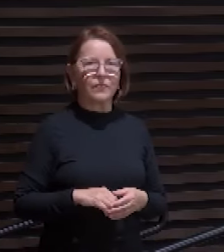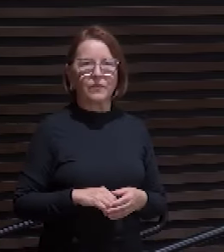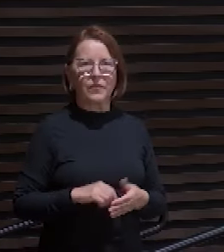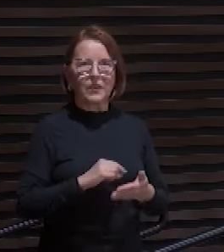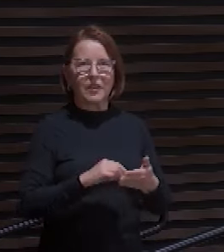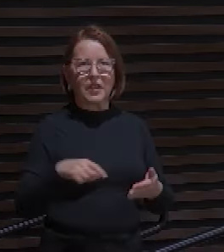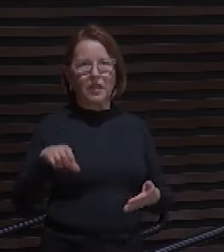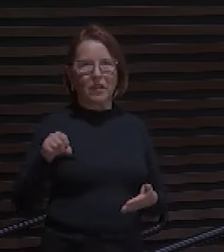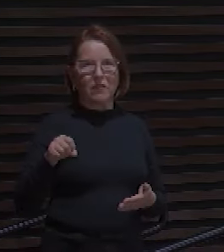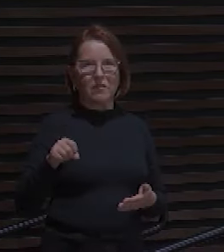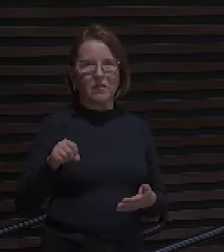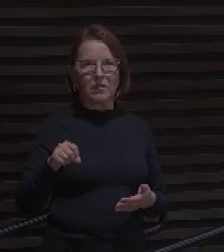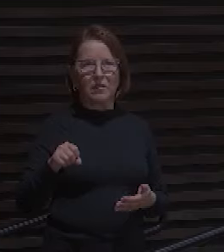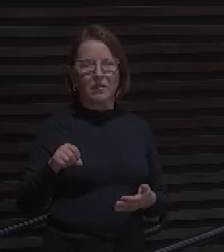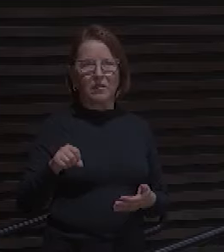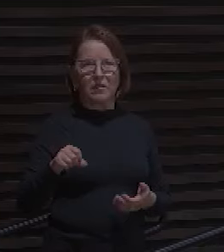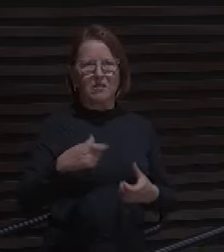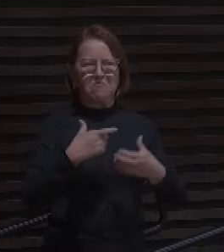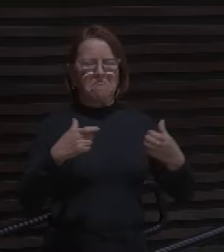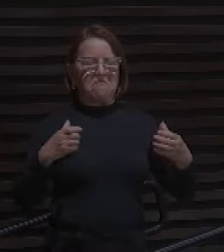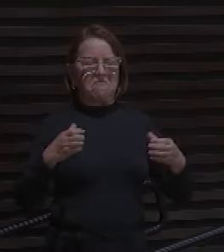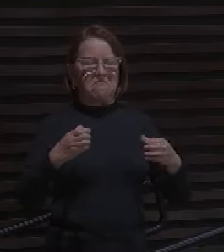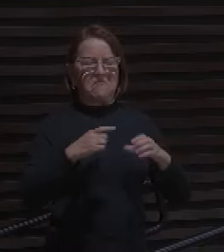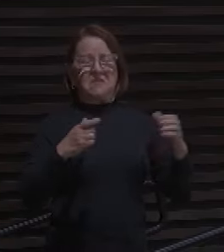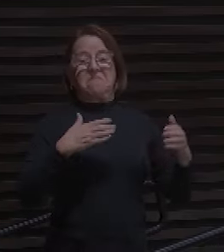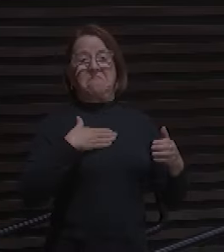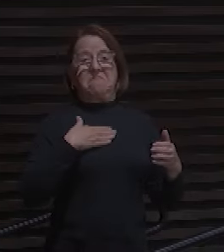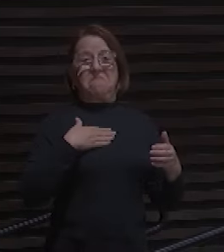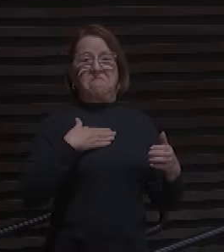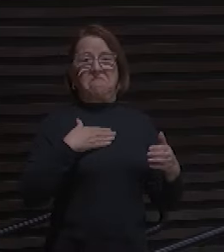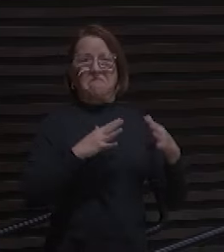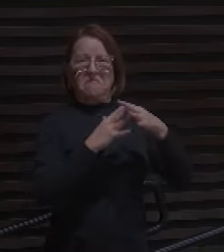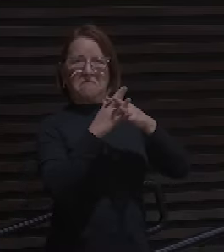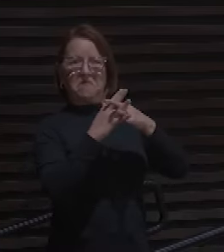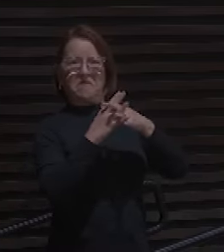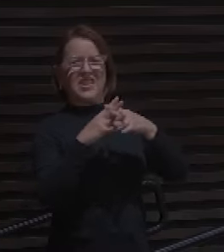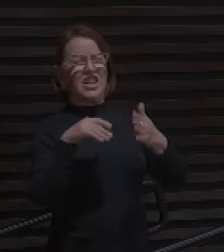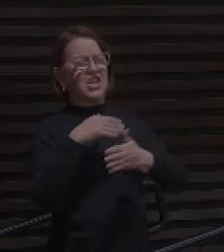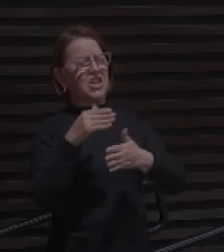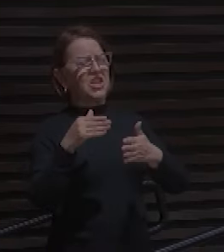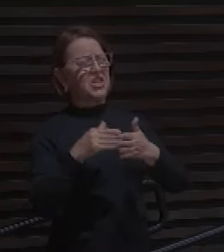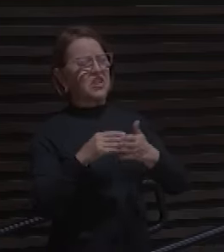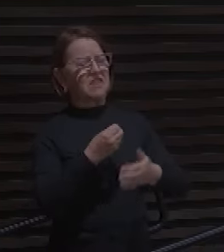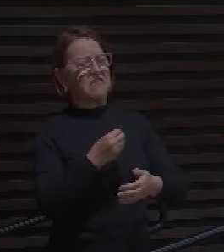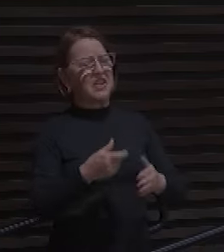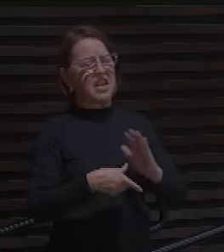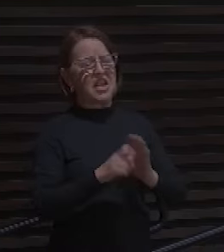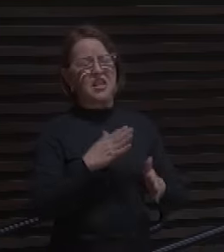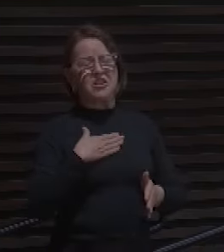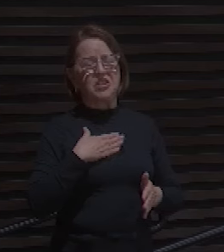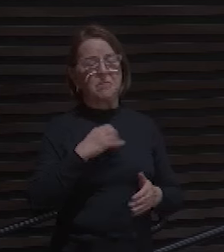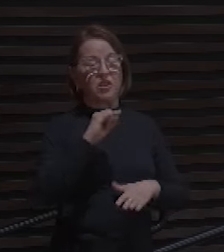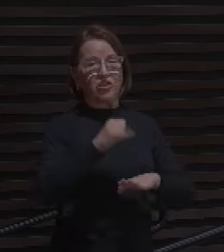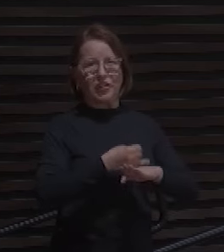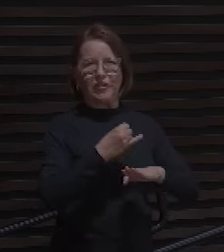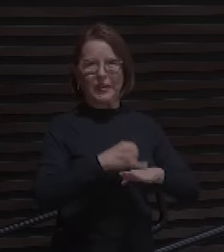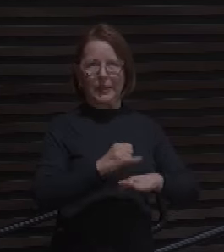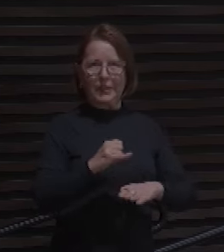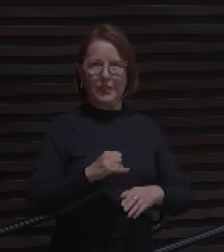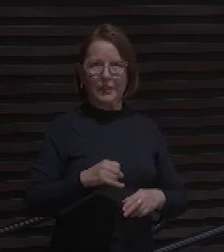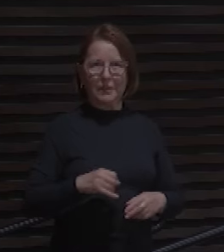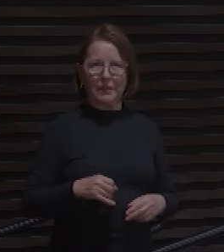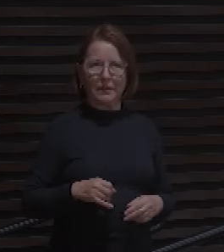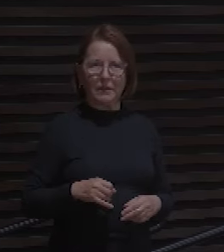9, engrandeci-me e sobrepujei, de todos os que vieram antes de mim em Jerusalém, perseverou comigo também a